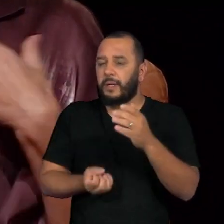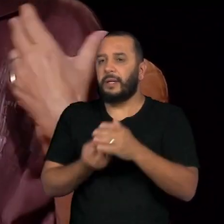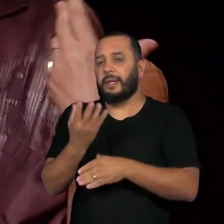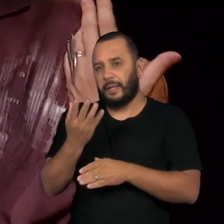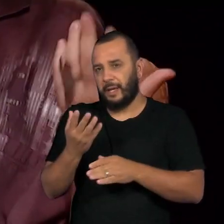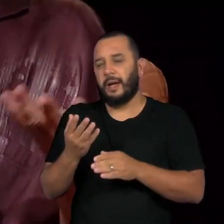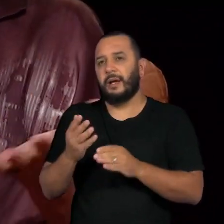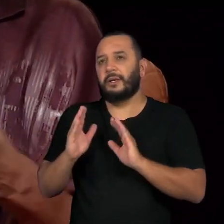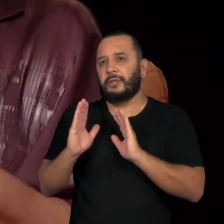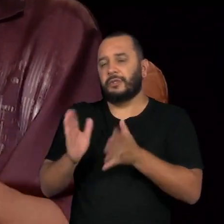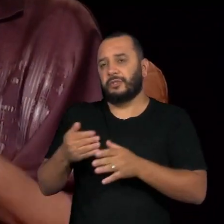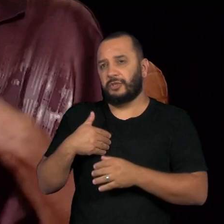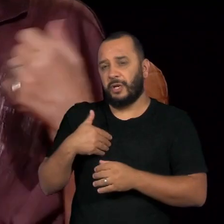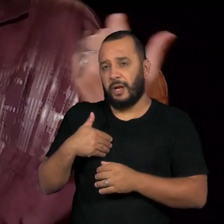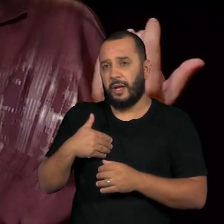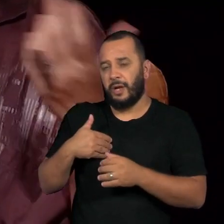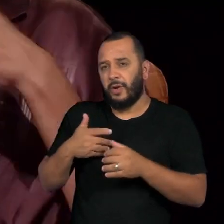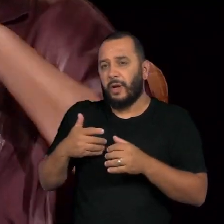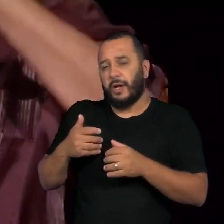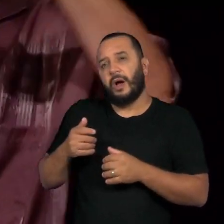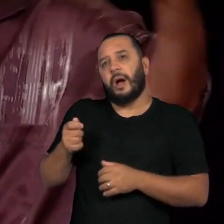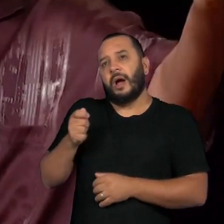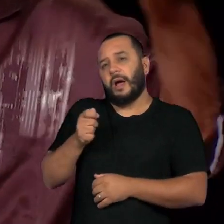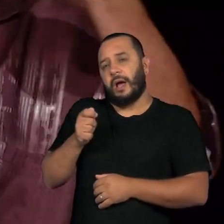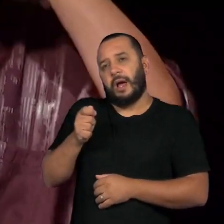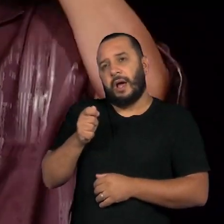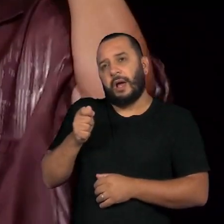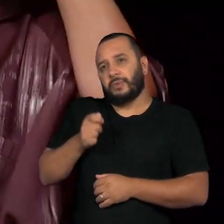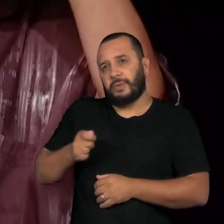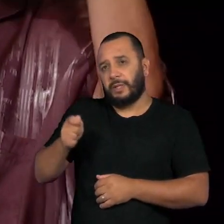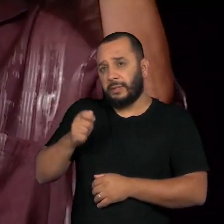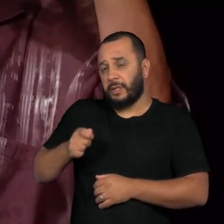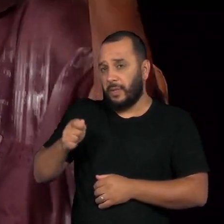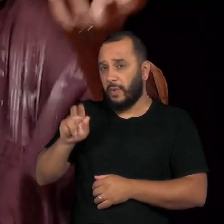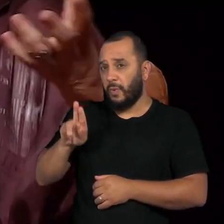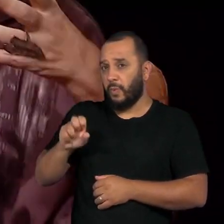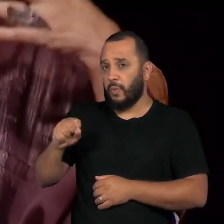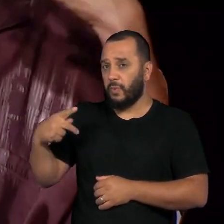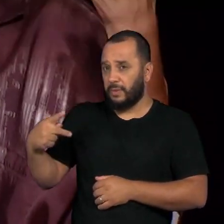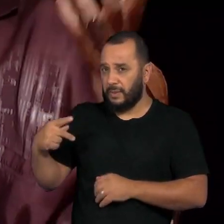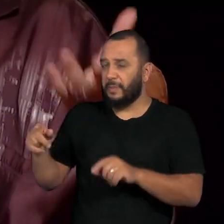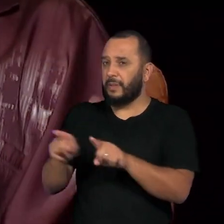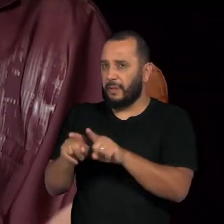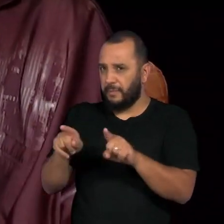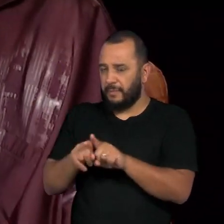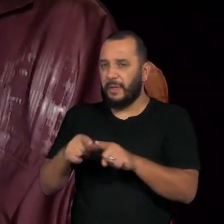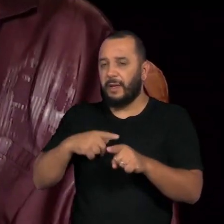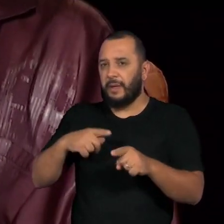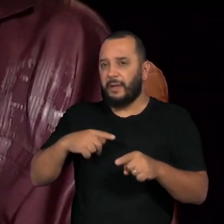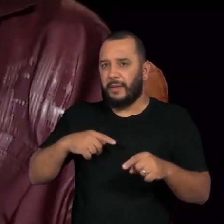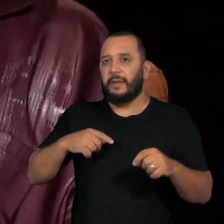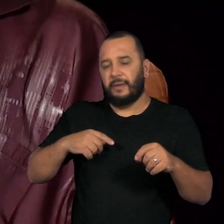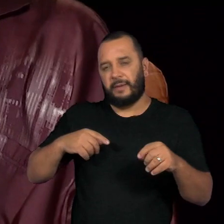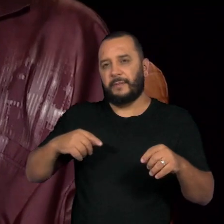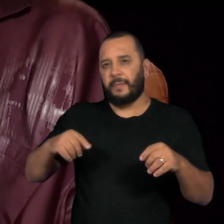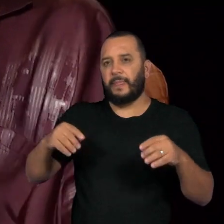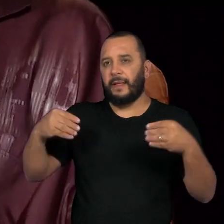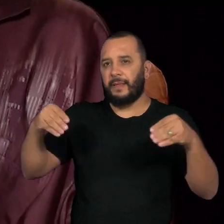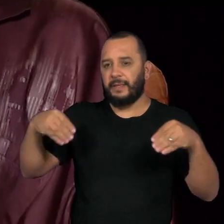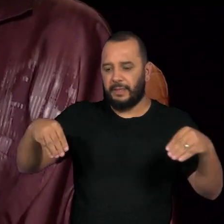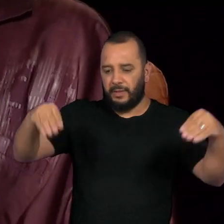USP, e, enfim, as palavras de ordem, pintar faixa para ir para a rua, tudo era